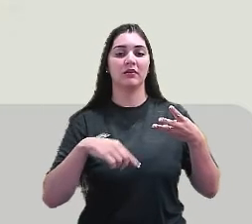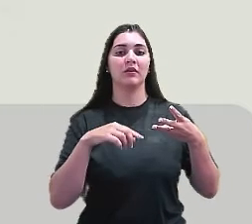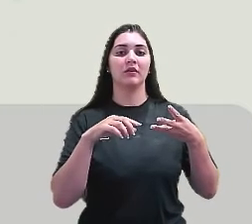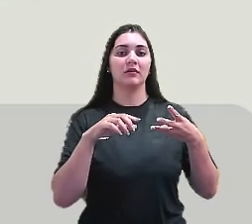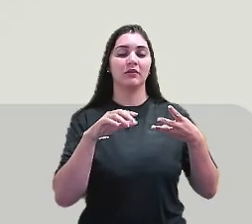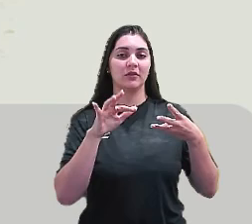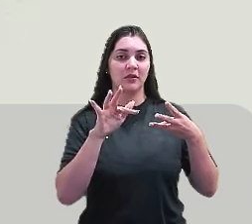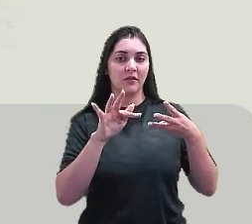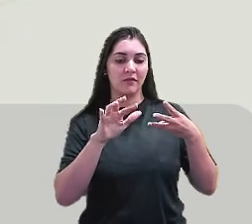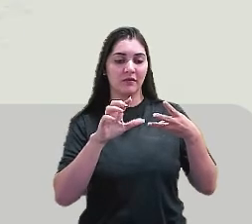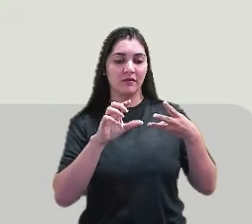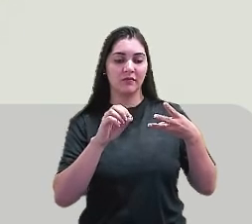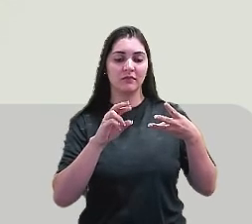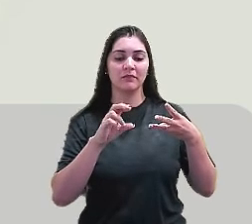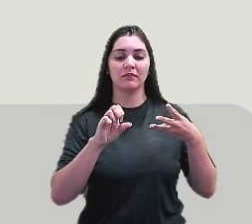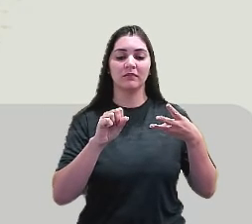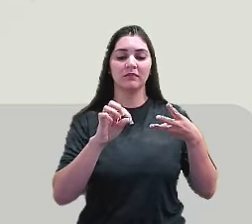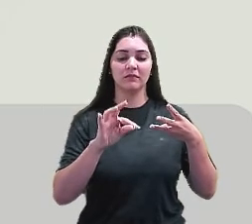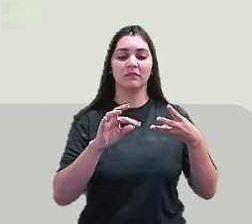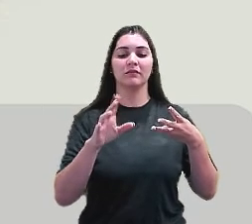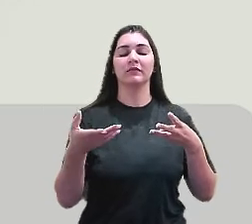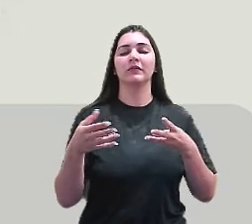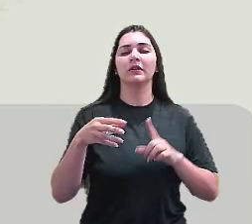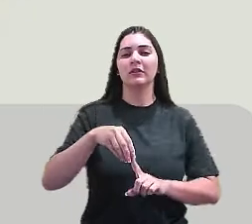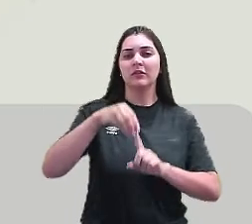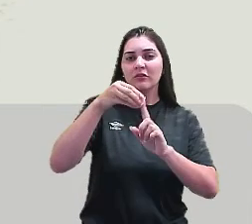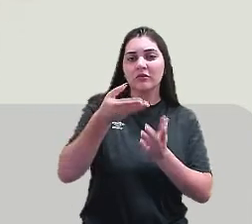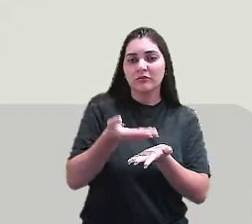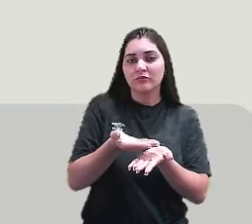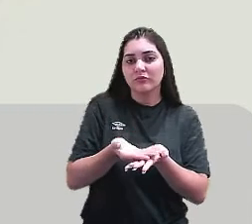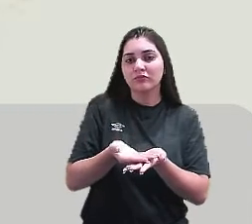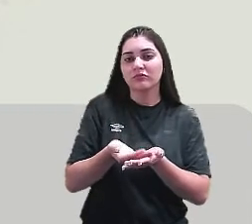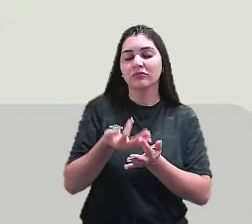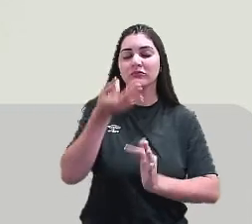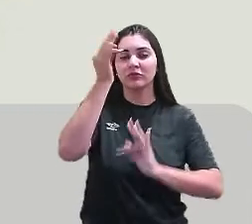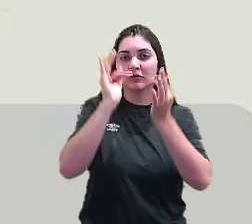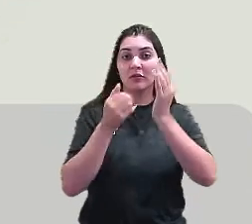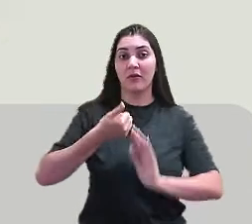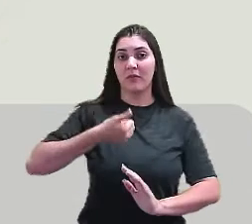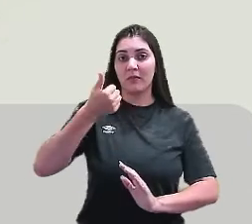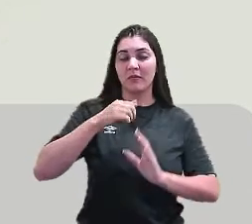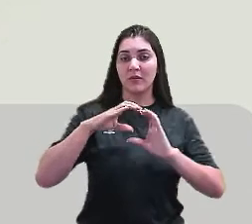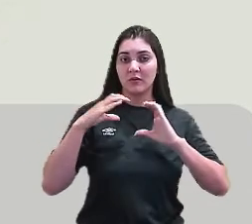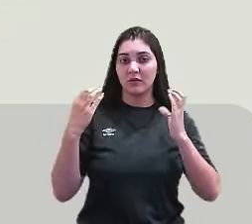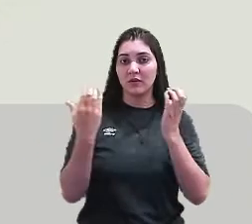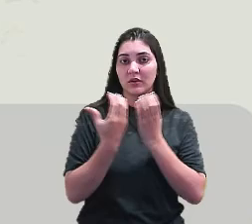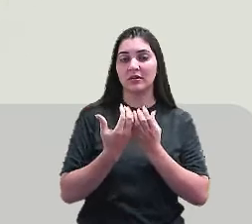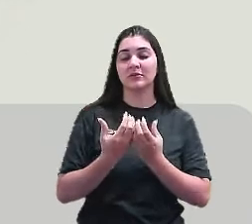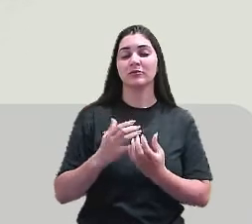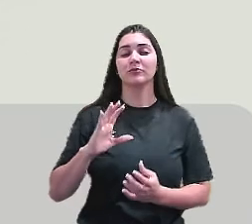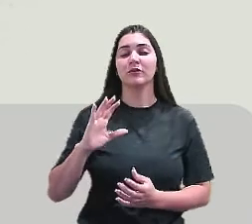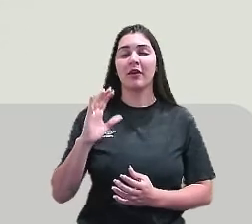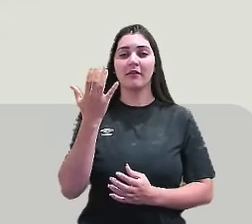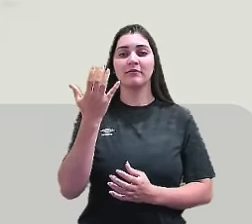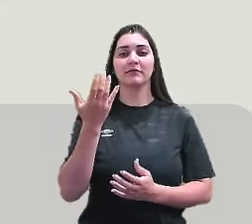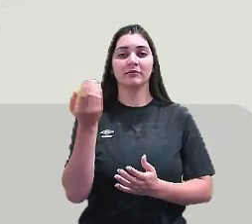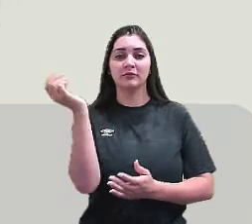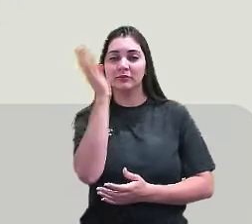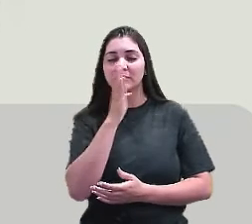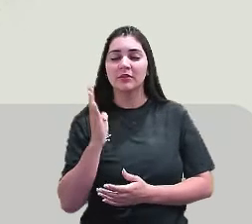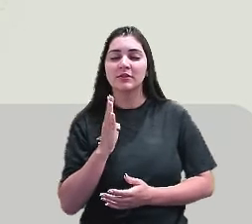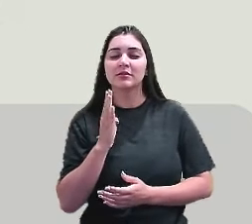Mário de Andrade, e Floreste Fernandes destacaram-se no estudo do folclore. O primeiro congresso realizado no Brasil sobre folclore